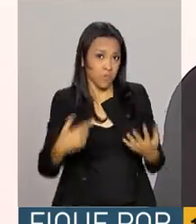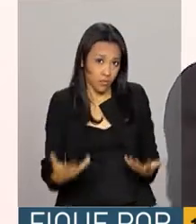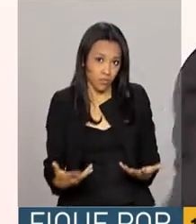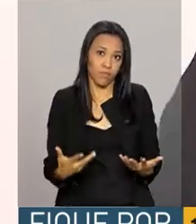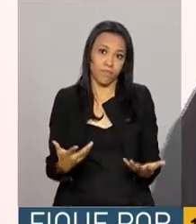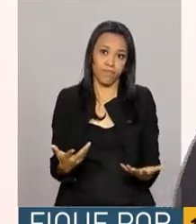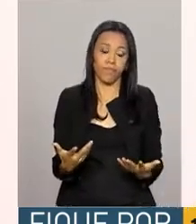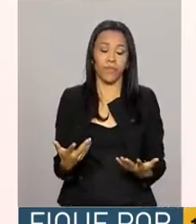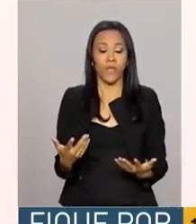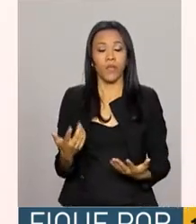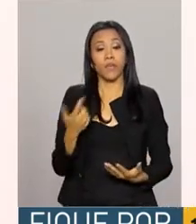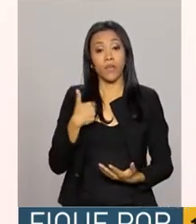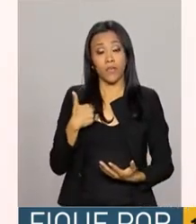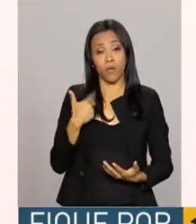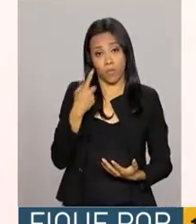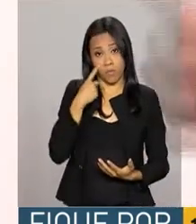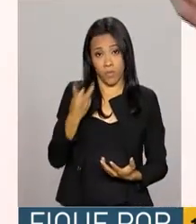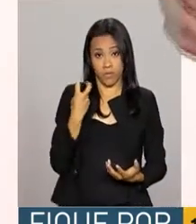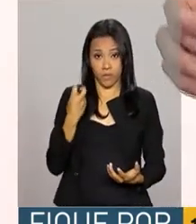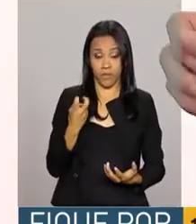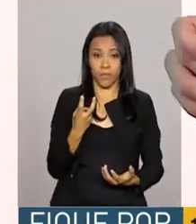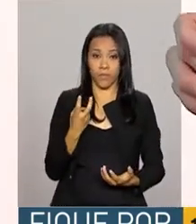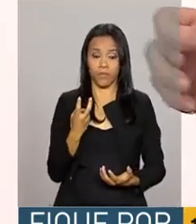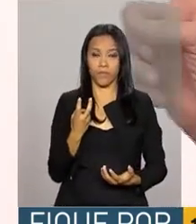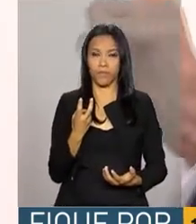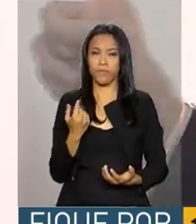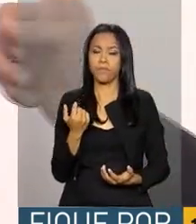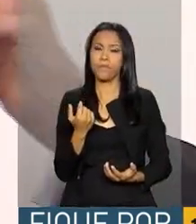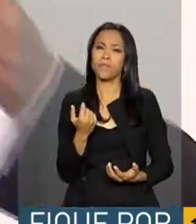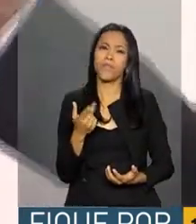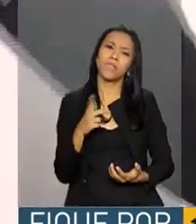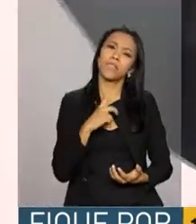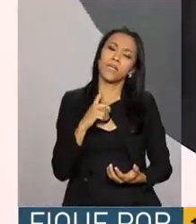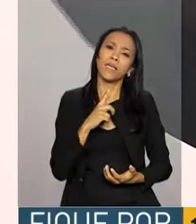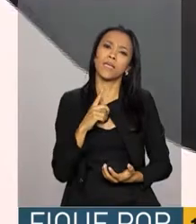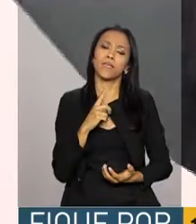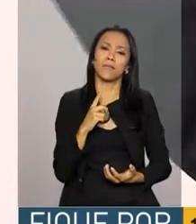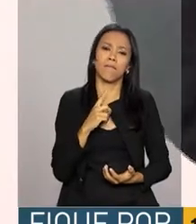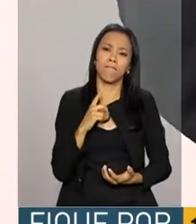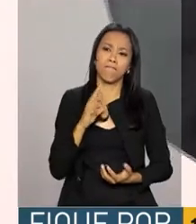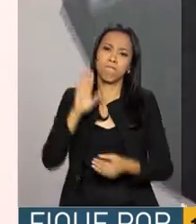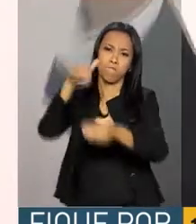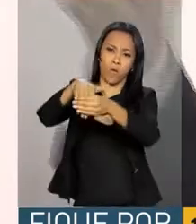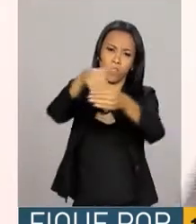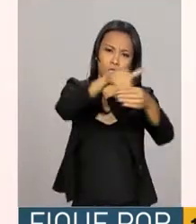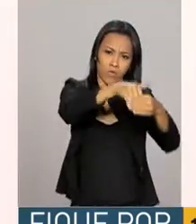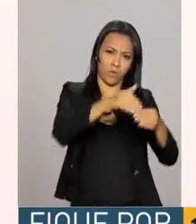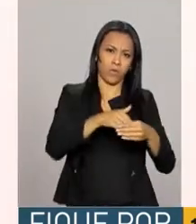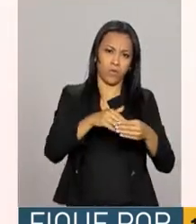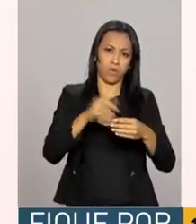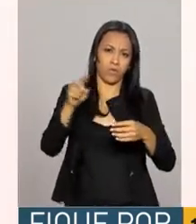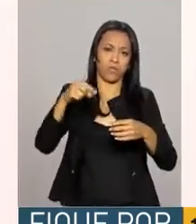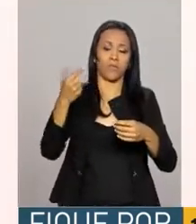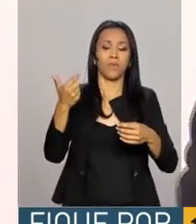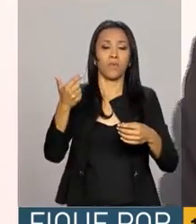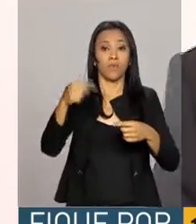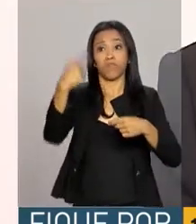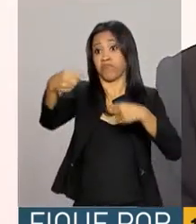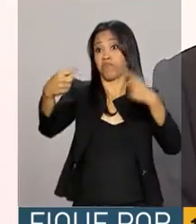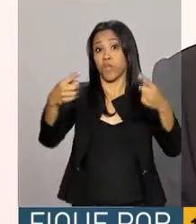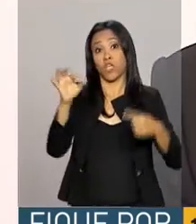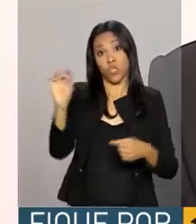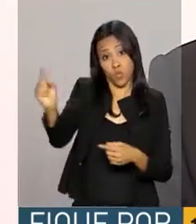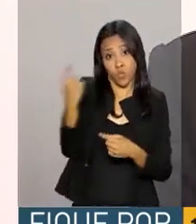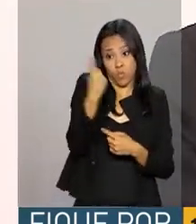eu vejo meus senhores olha aqui há eleições aí em alguns locais no passado no presente em que interessante um dos